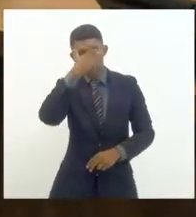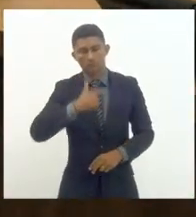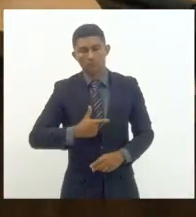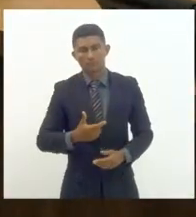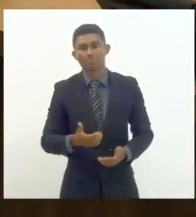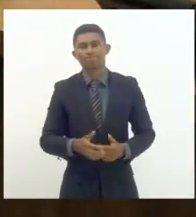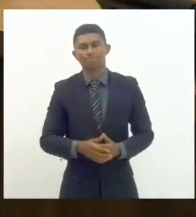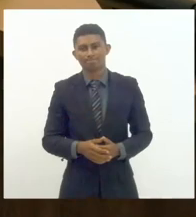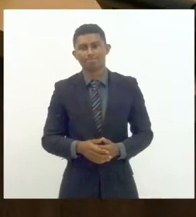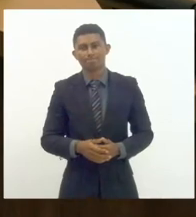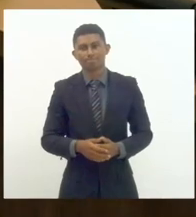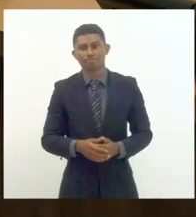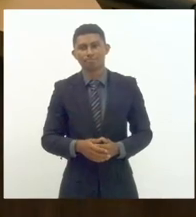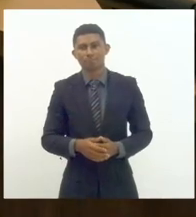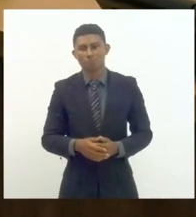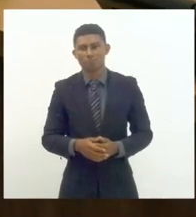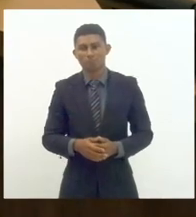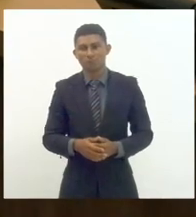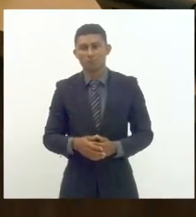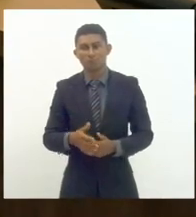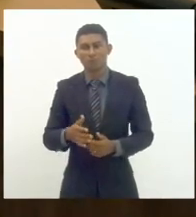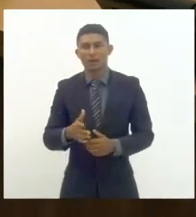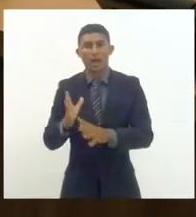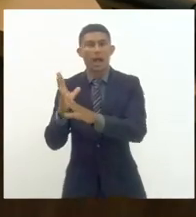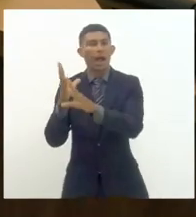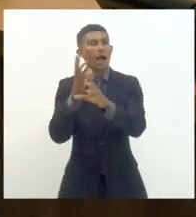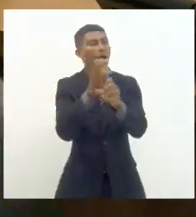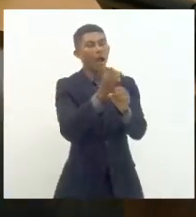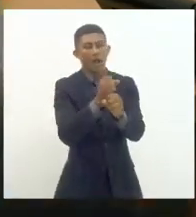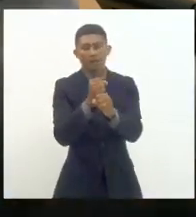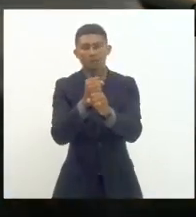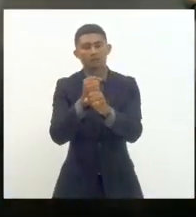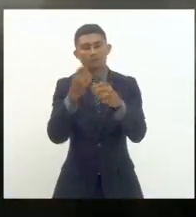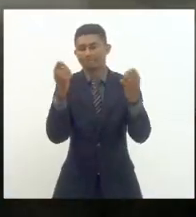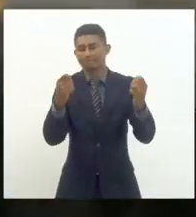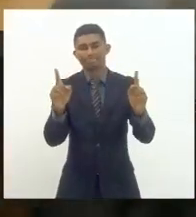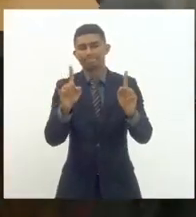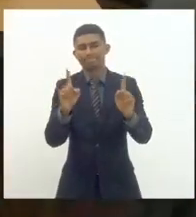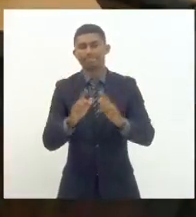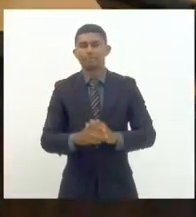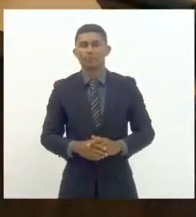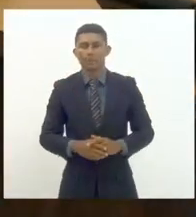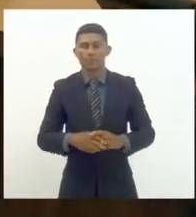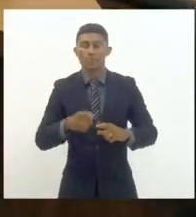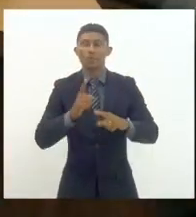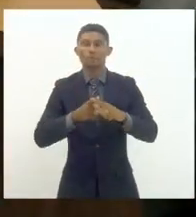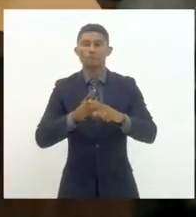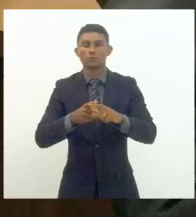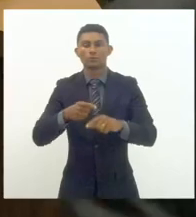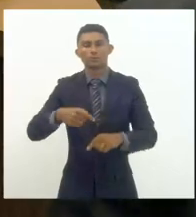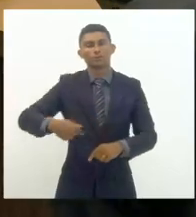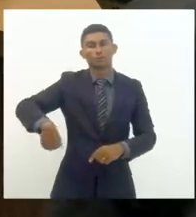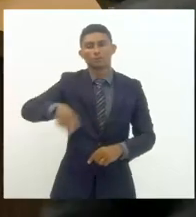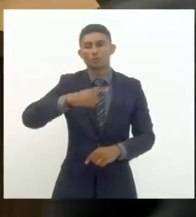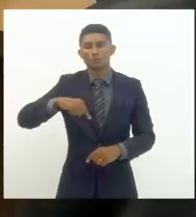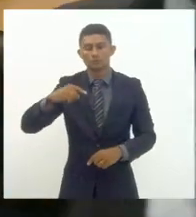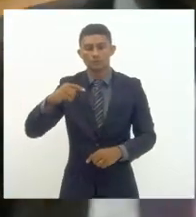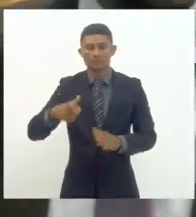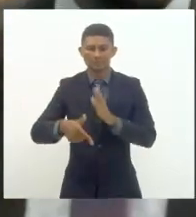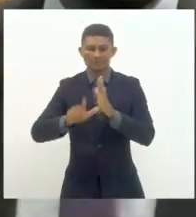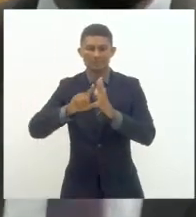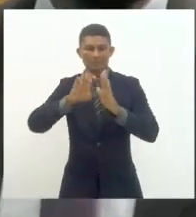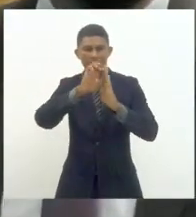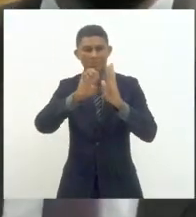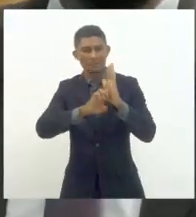estou liberando a verificação, porque... aquilo que a gente pretendia desde as emendas